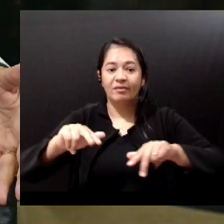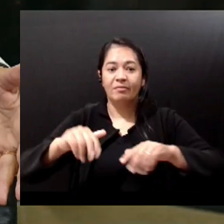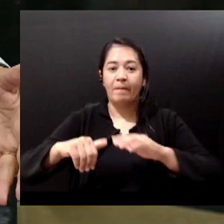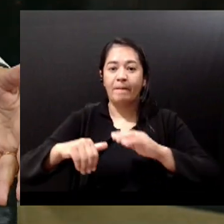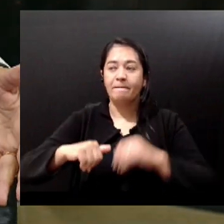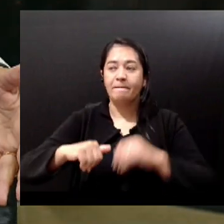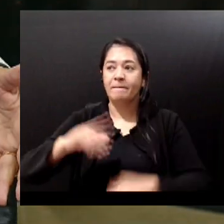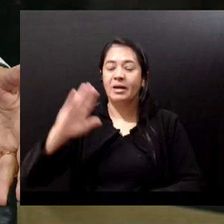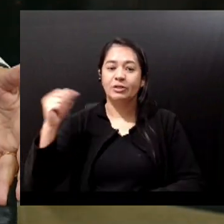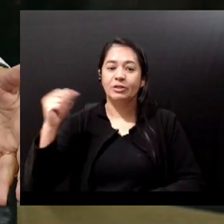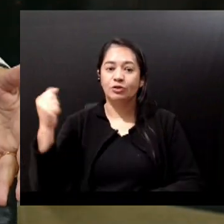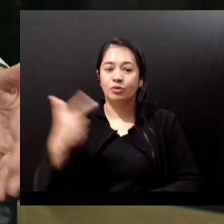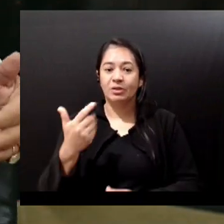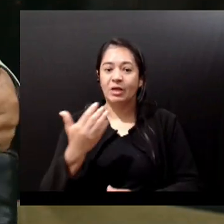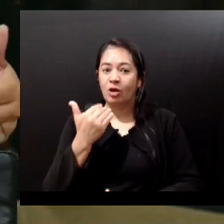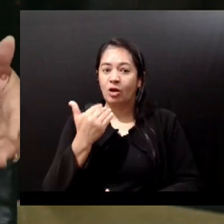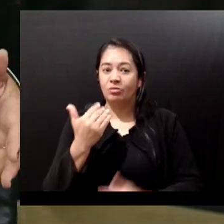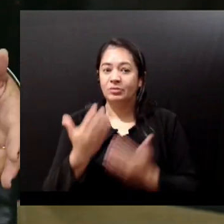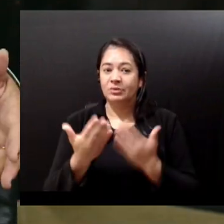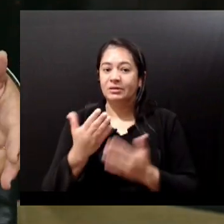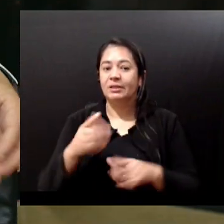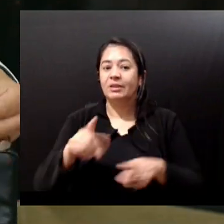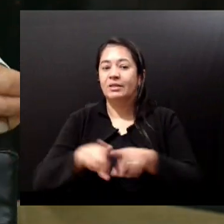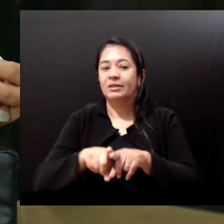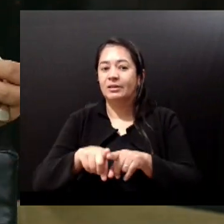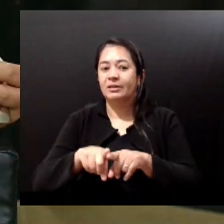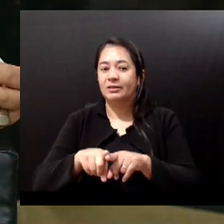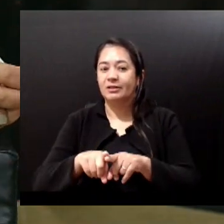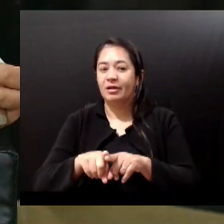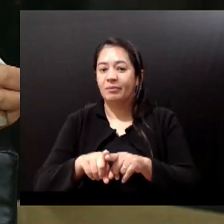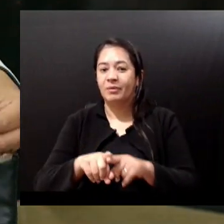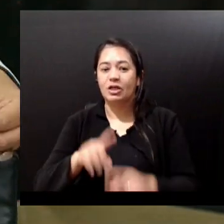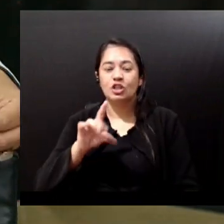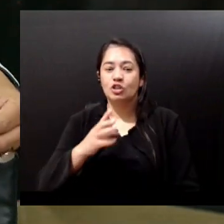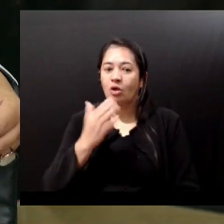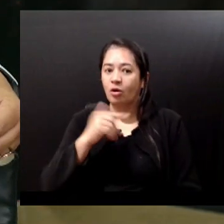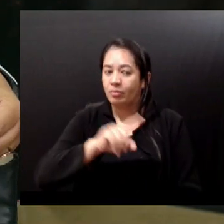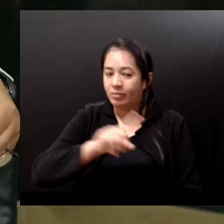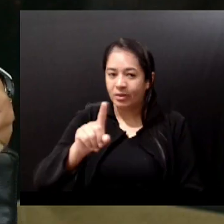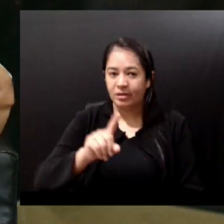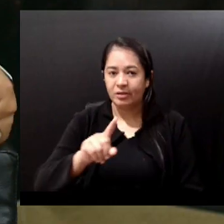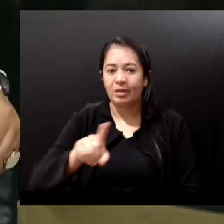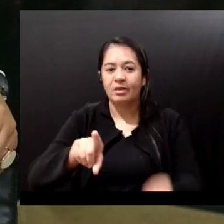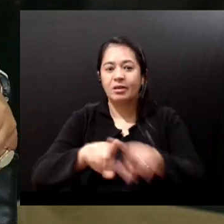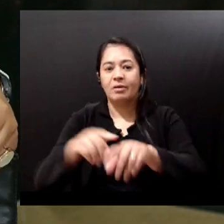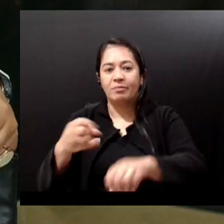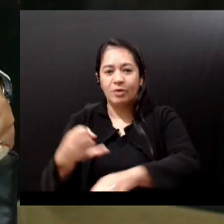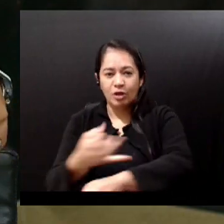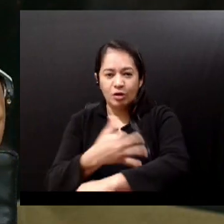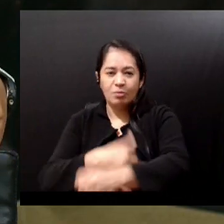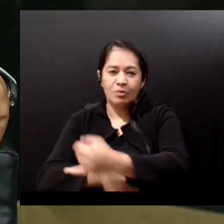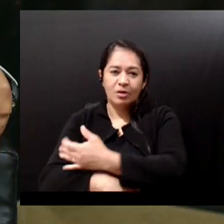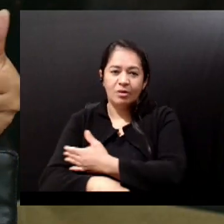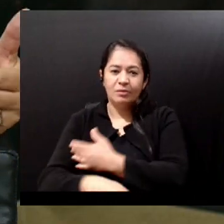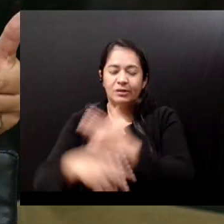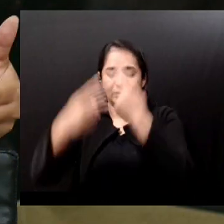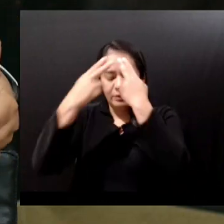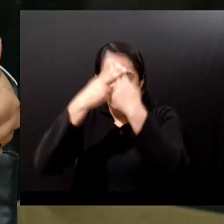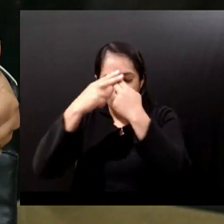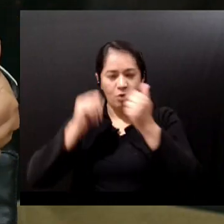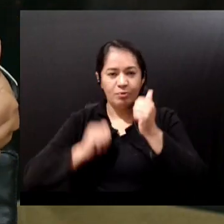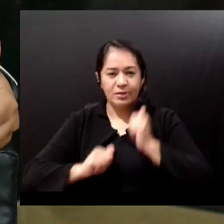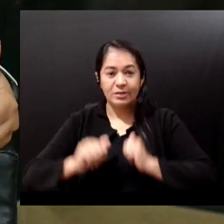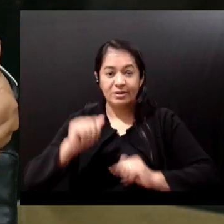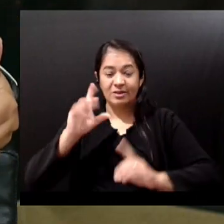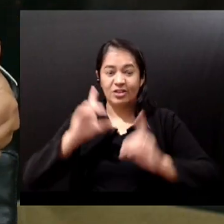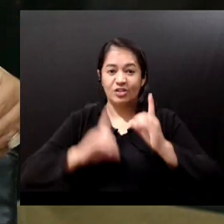desequilibrada e do sedentarismo, gente. Sabia disso? Não é só comer, não. Questões emocionais profundas, como trauma, ansiedade, depressão e baixa